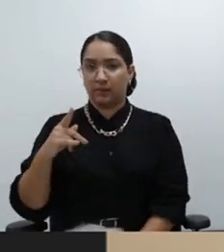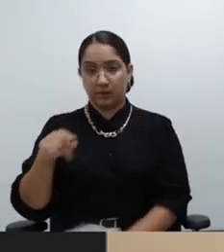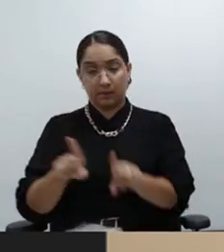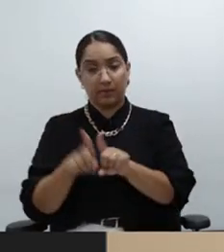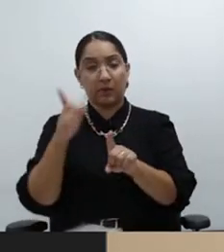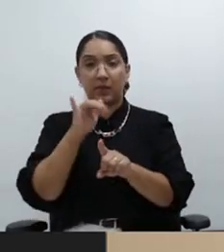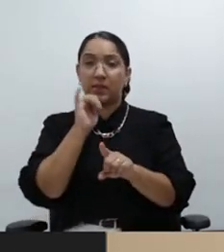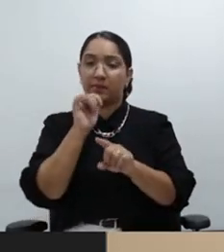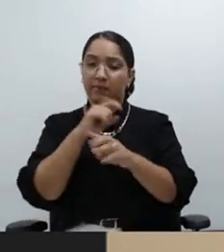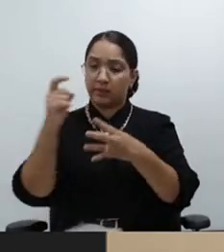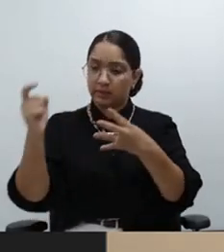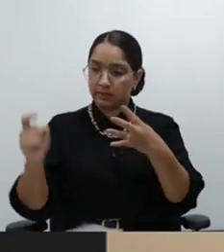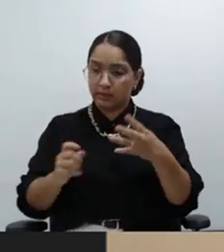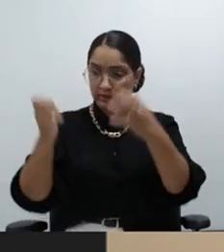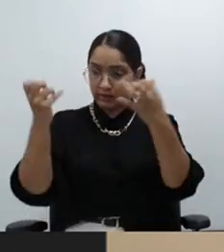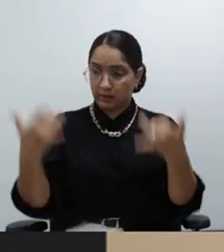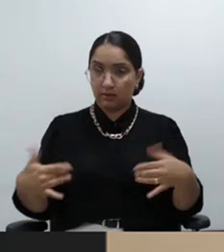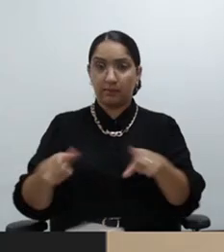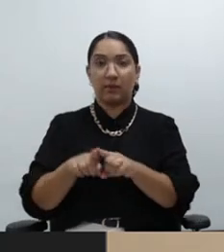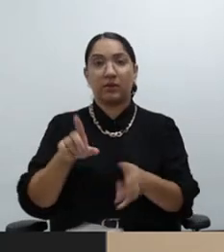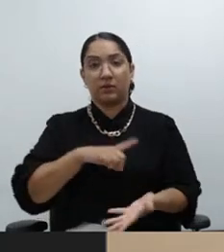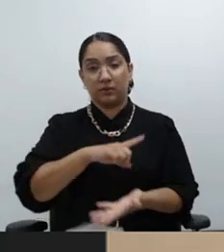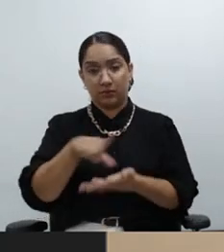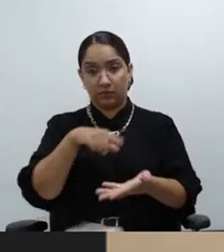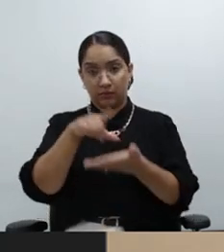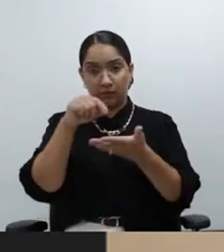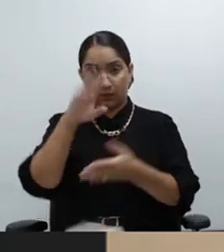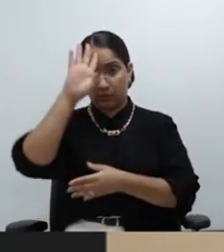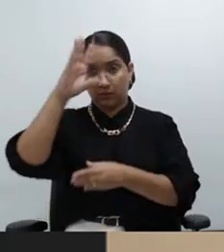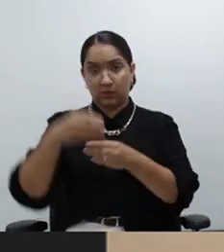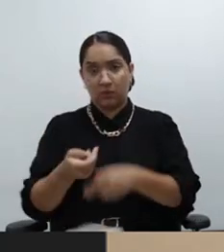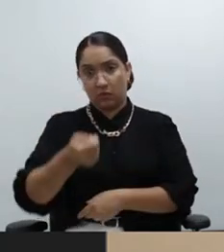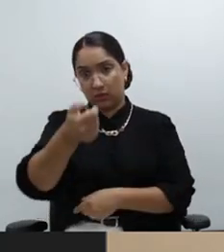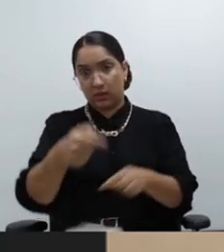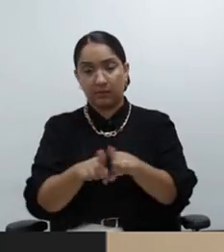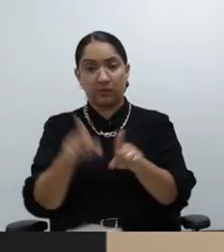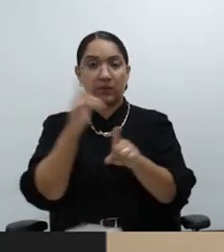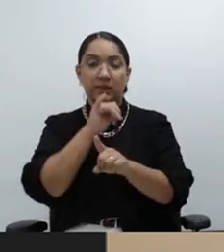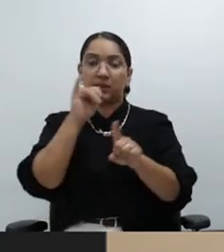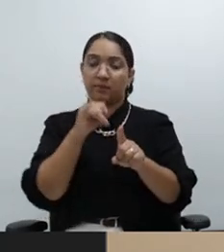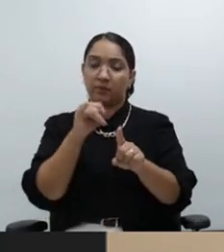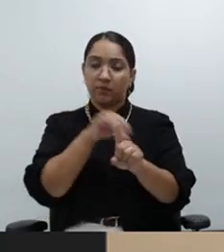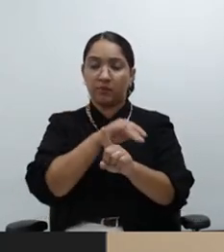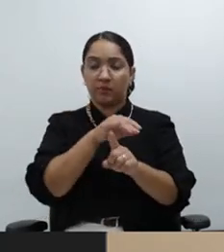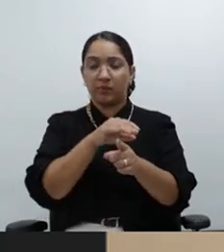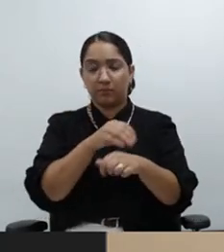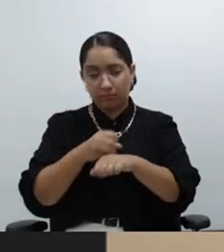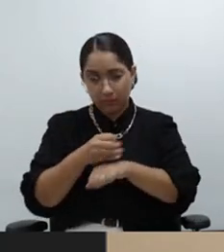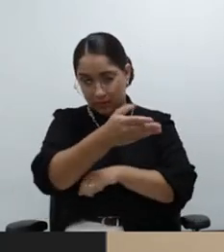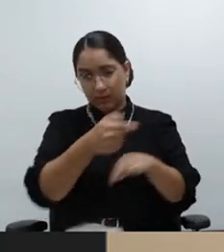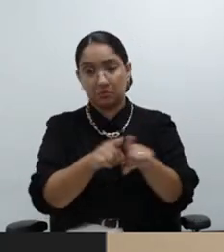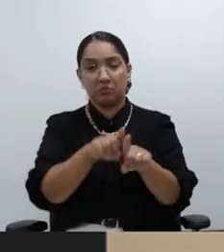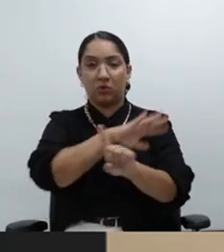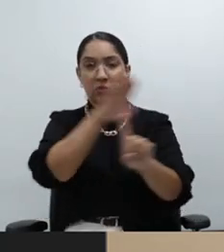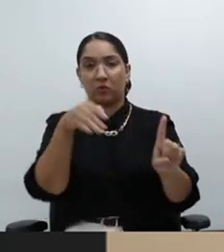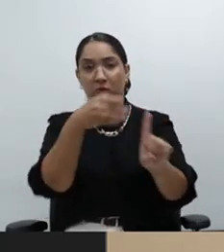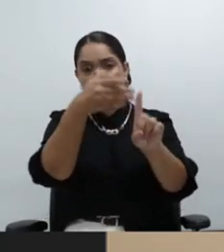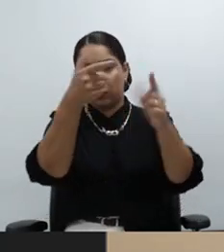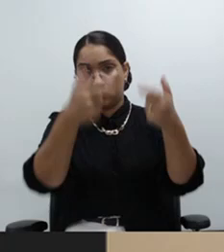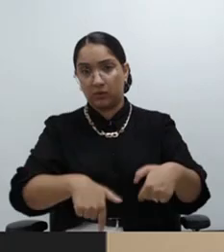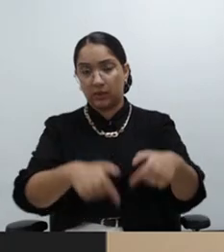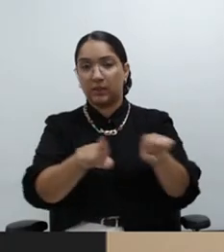Esclarecimento quanto aos critérios do sorteio e, por fim, caso seja possível, minha designação ou a possibilidade de minha participação em sorteio de